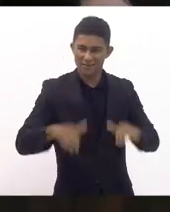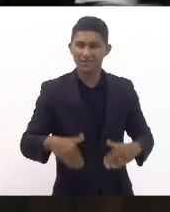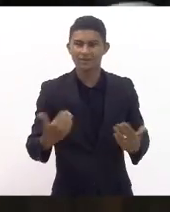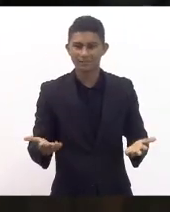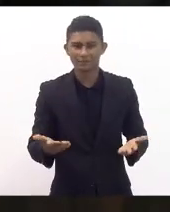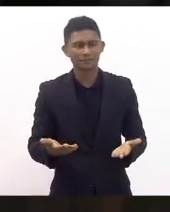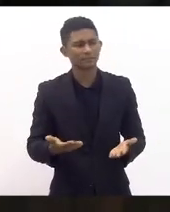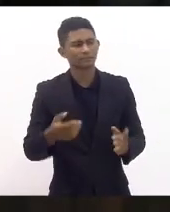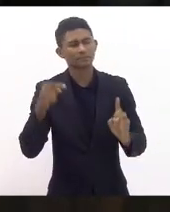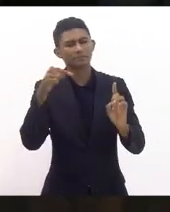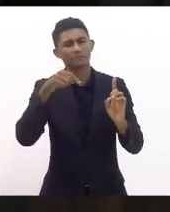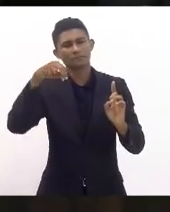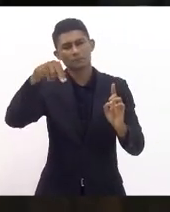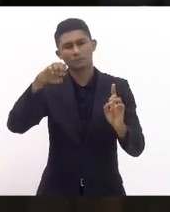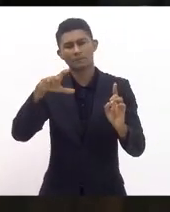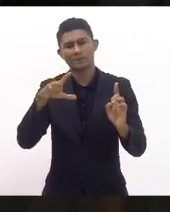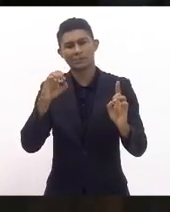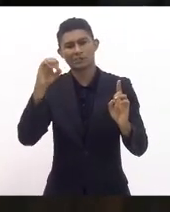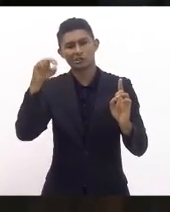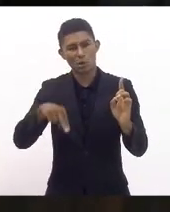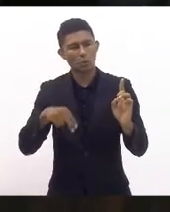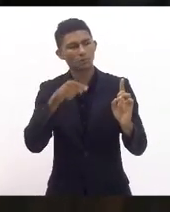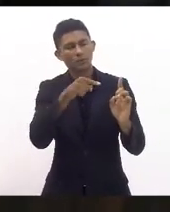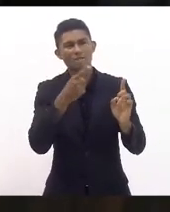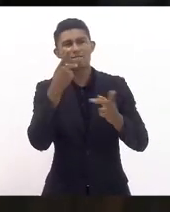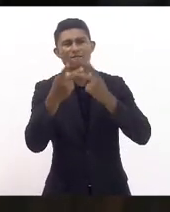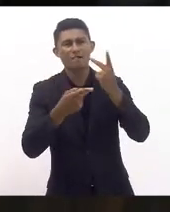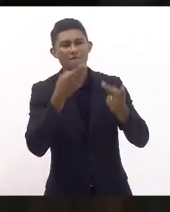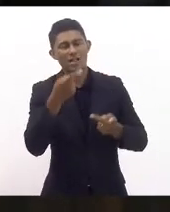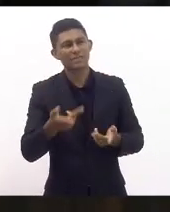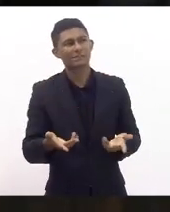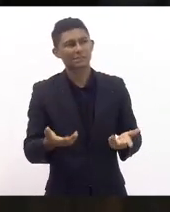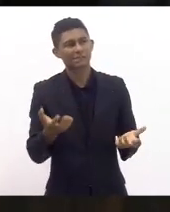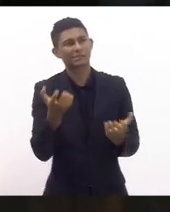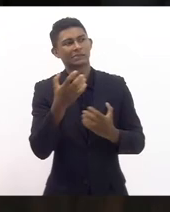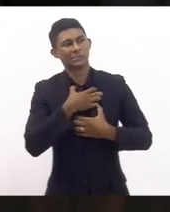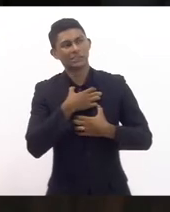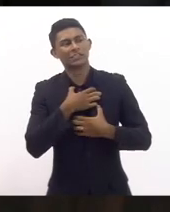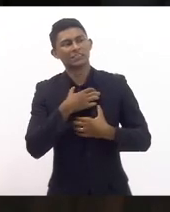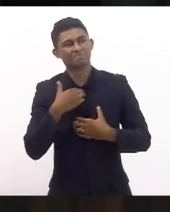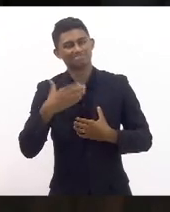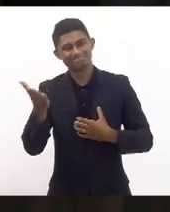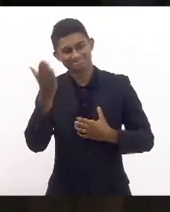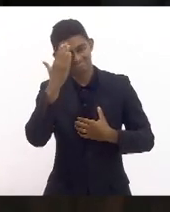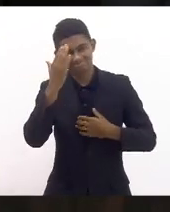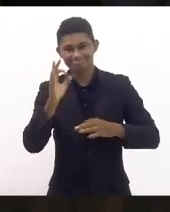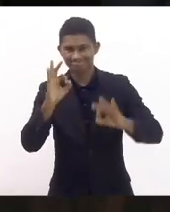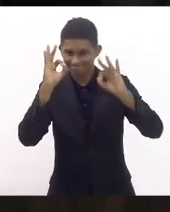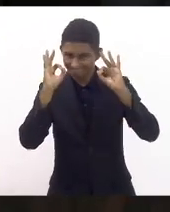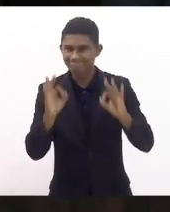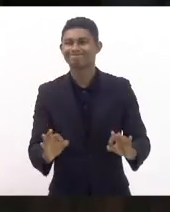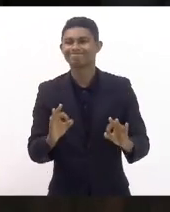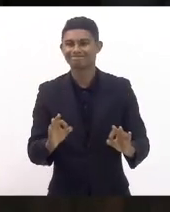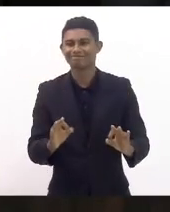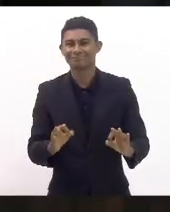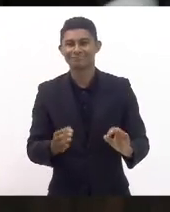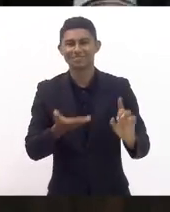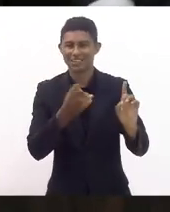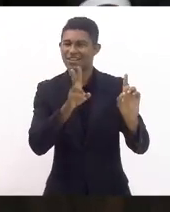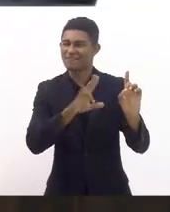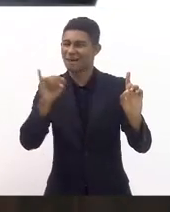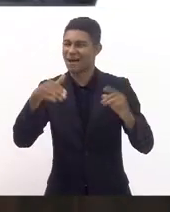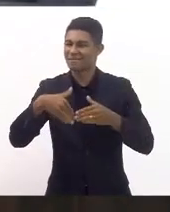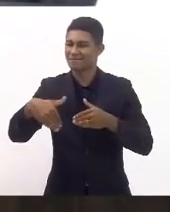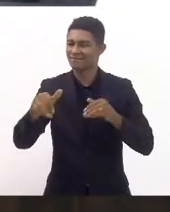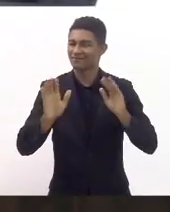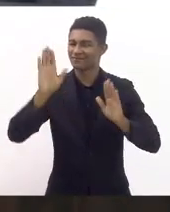o Nelson aqui falar, fiquei mais convicto ainda, vai ser para o candidato, e na